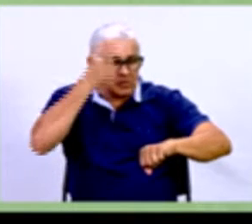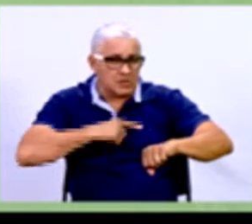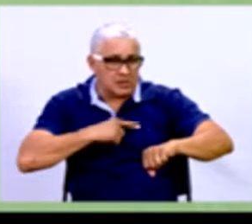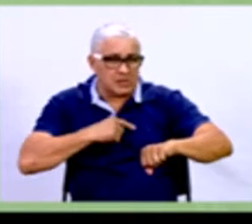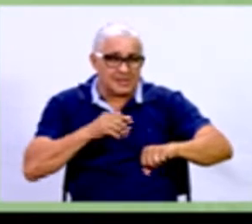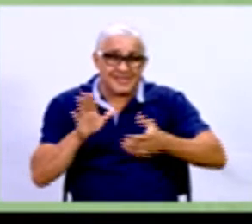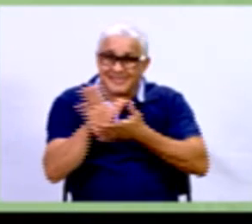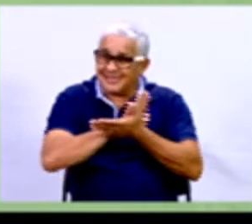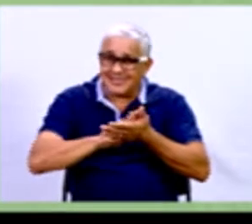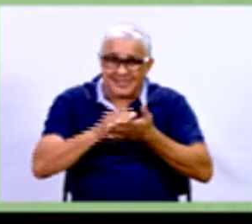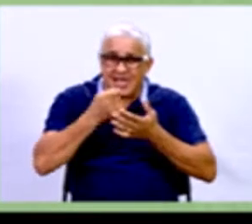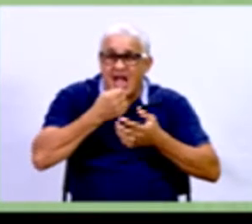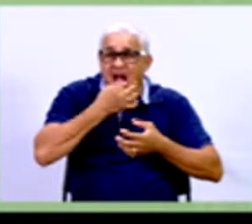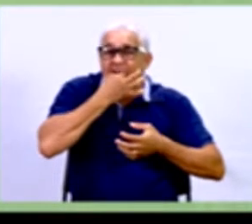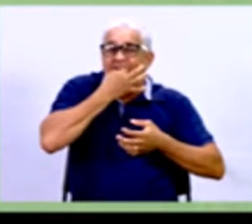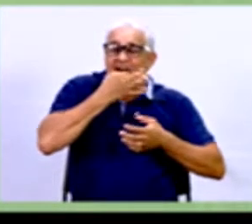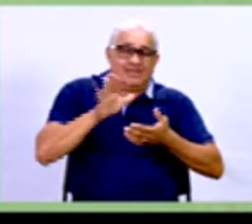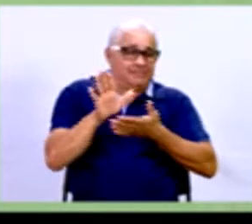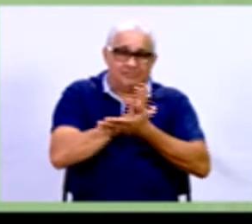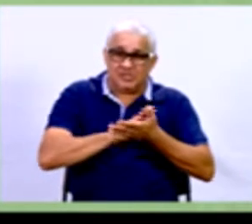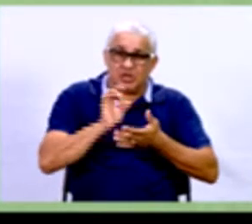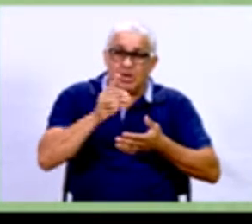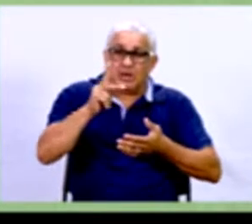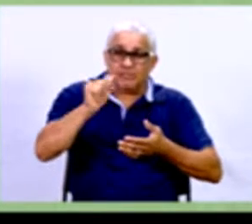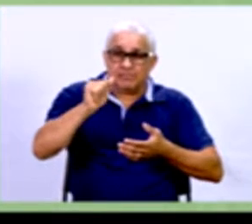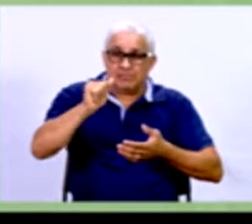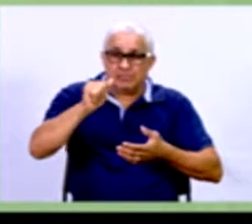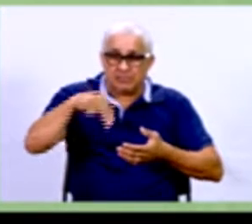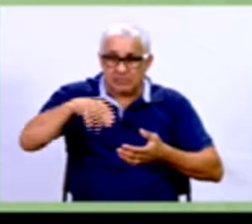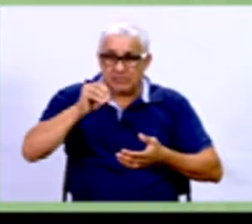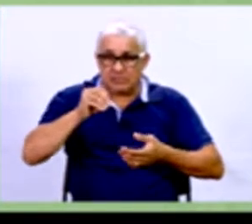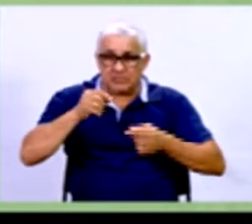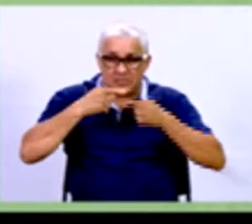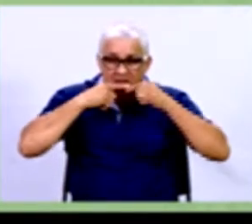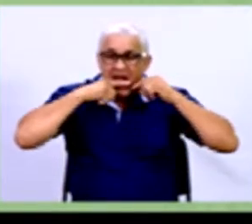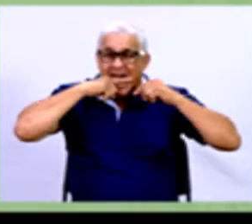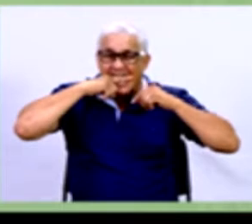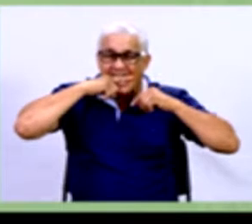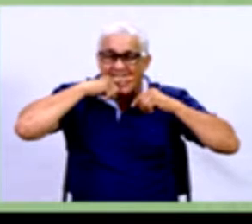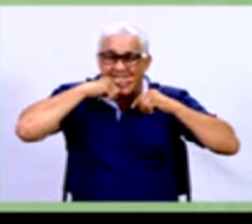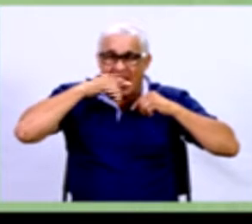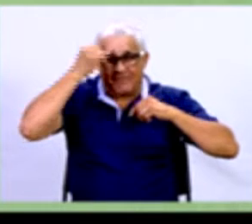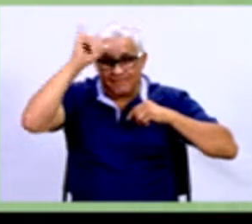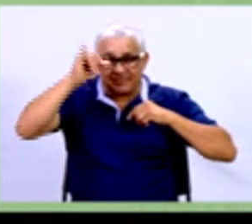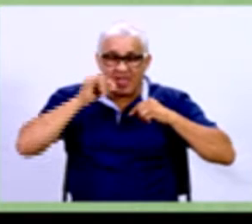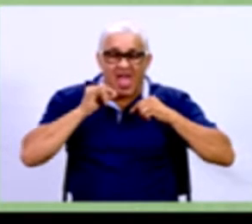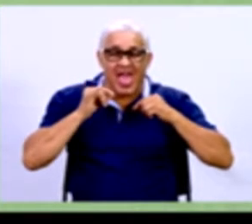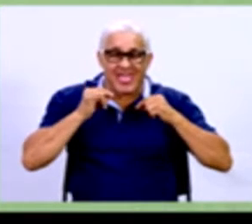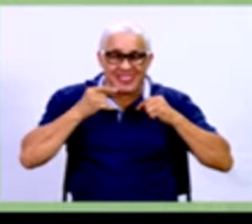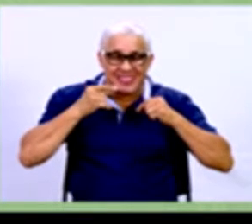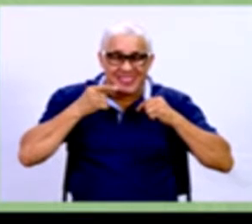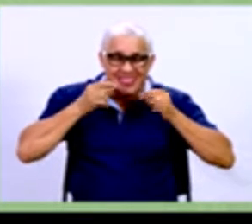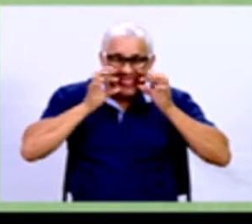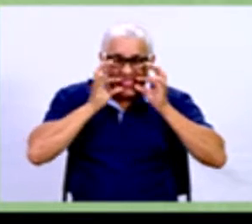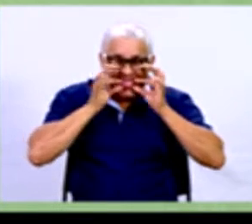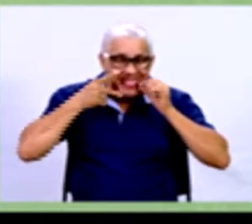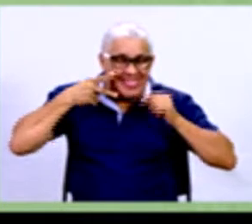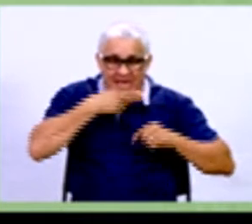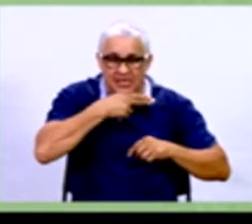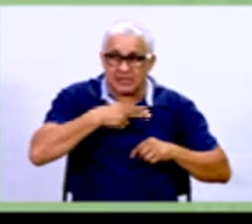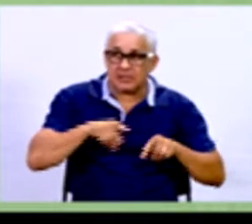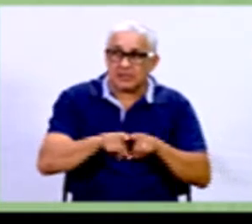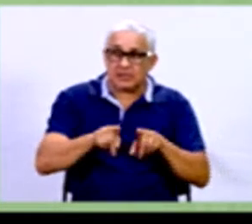contrário, colocar no caso, um pano ou uma gaze, né, para evitar que a pessoa morda a língua.